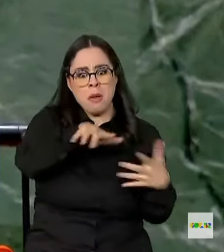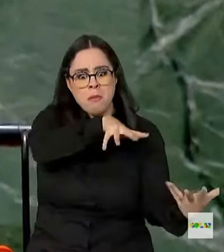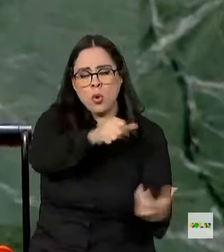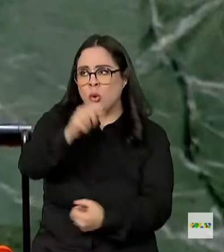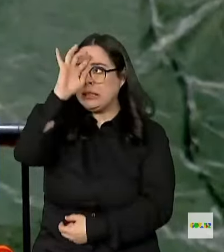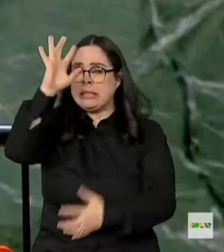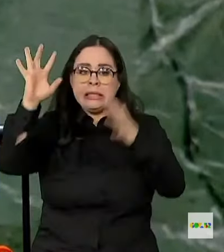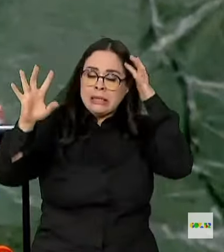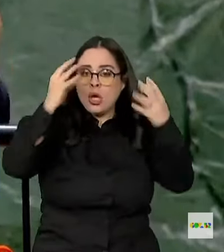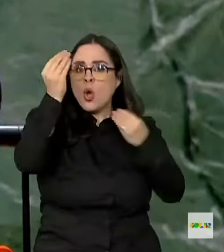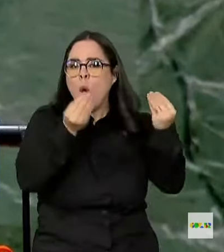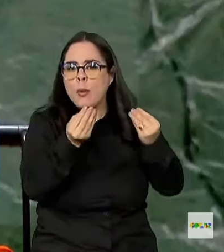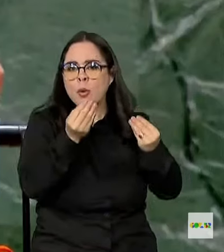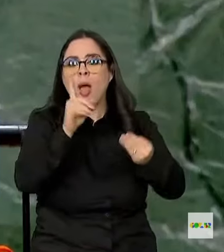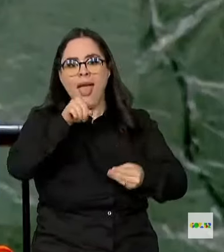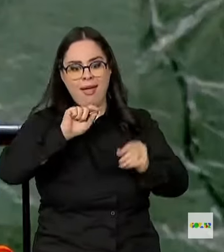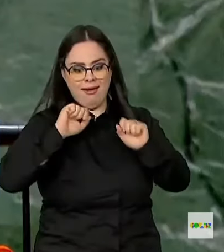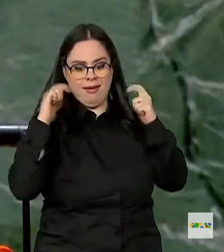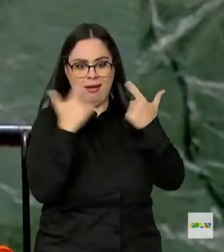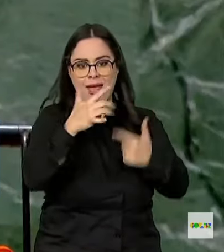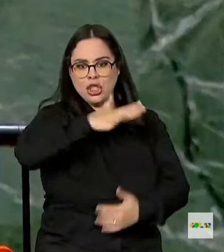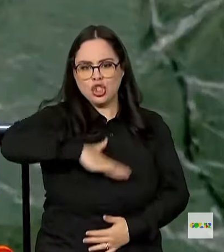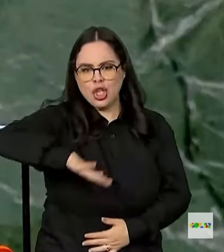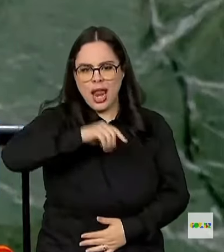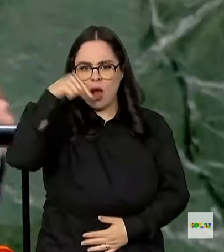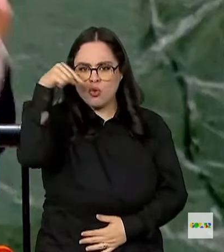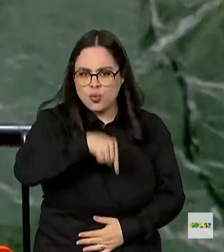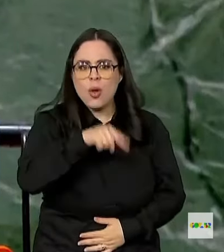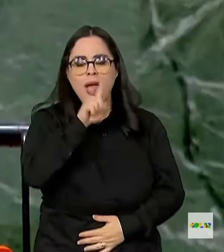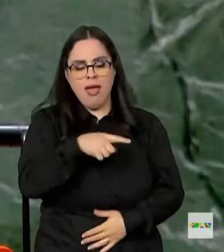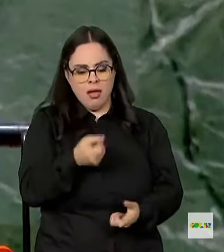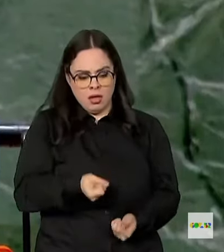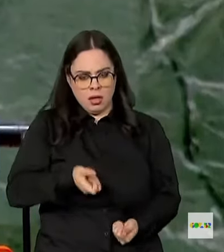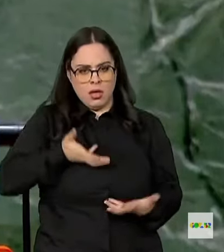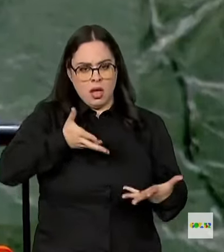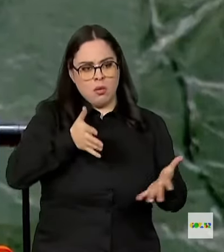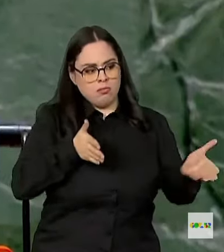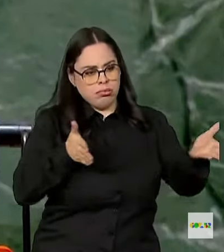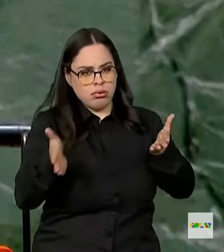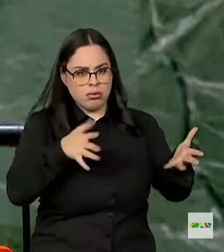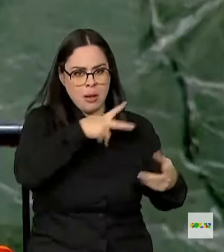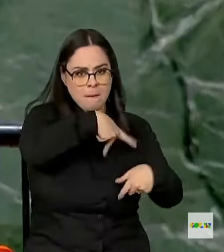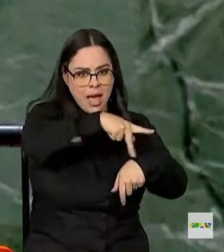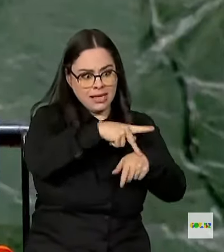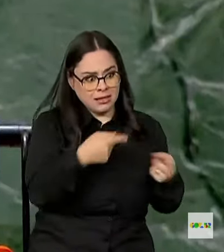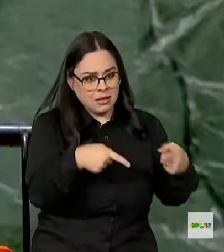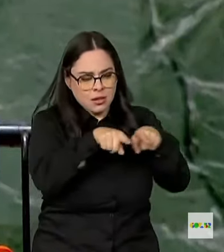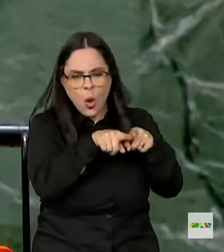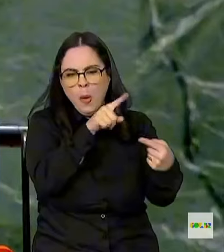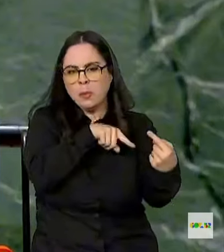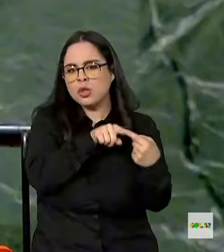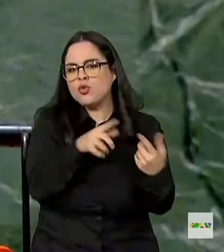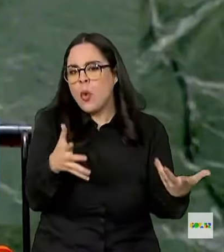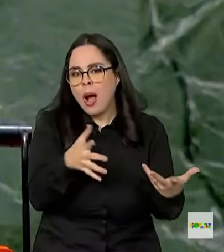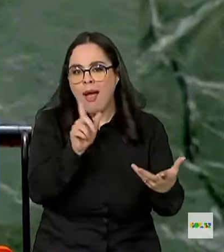planeta. Recai sobre a Assembleia Geral, expressão maior do multilateralismo, a missão de